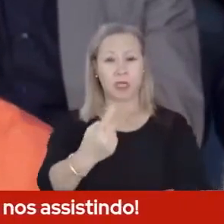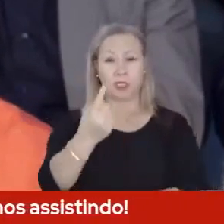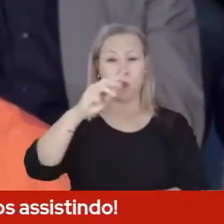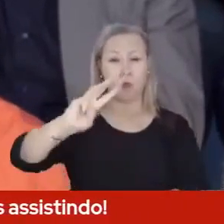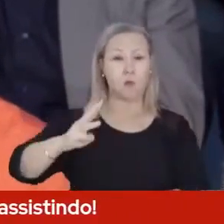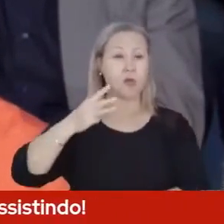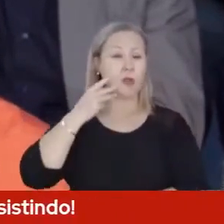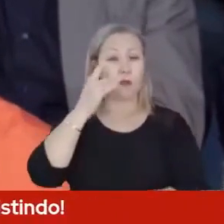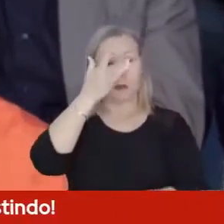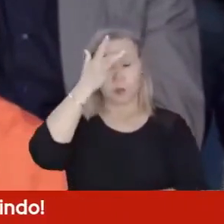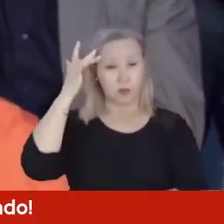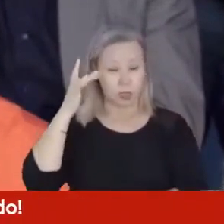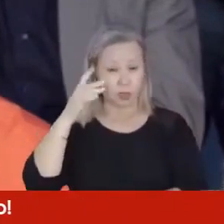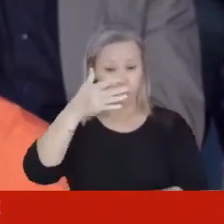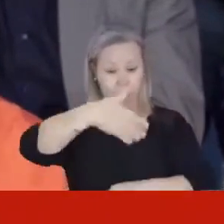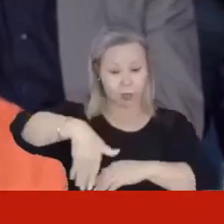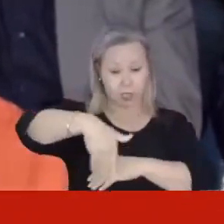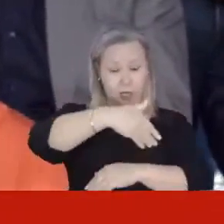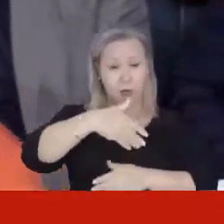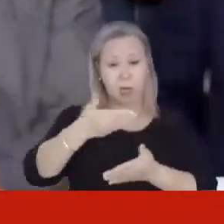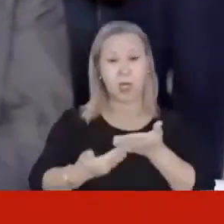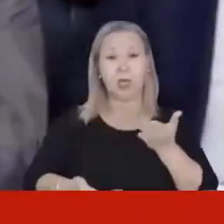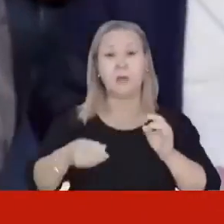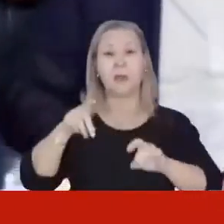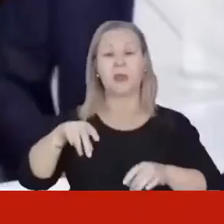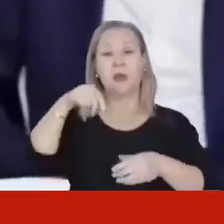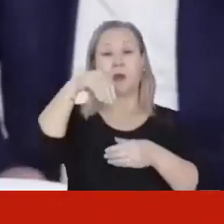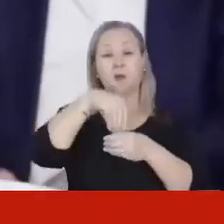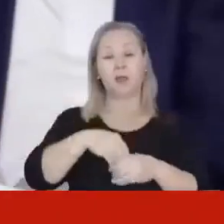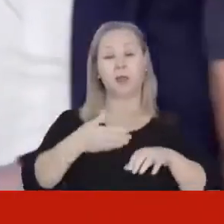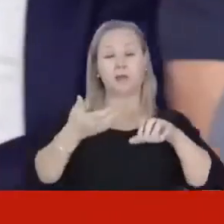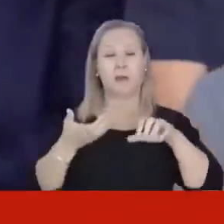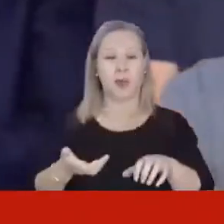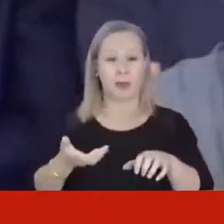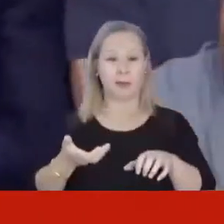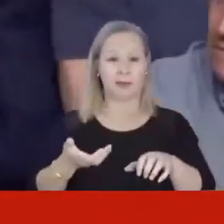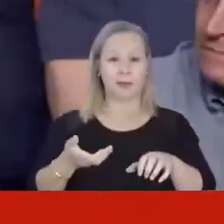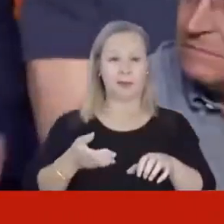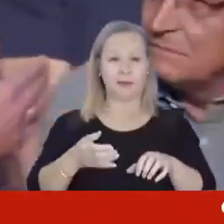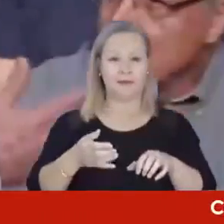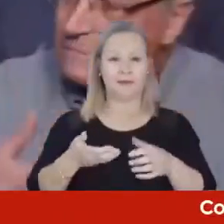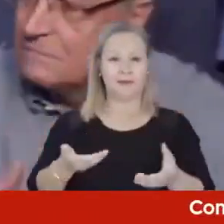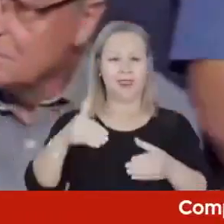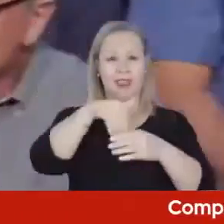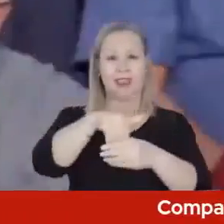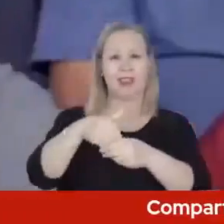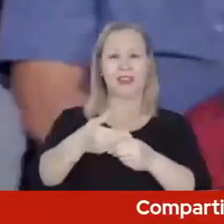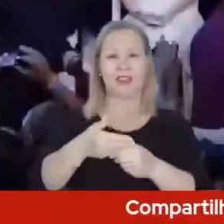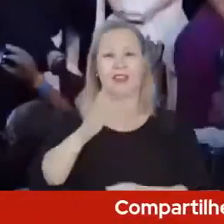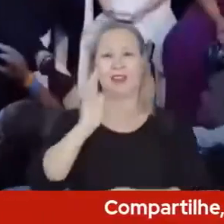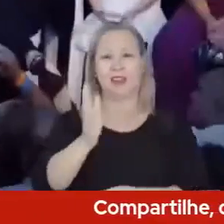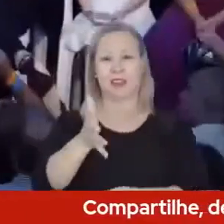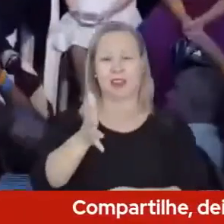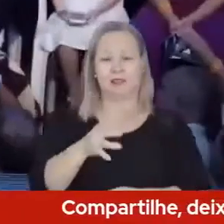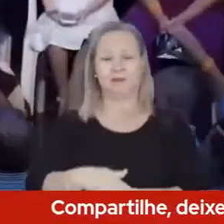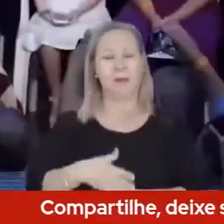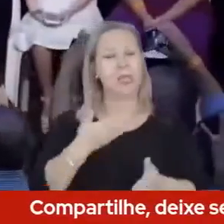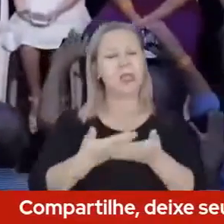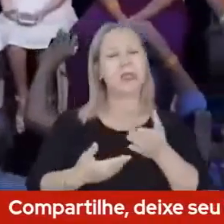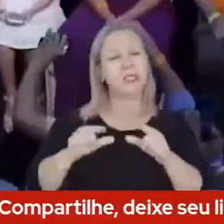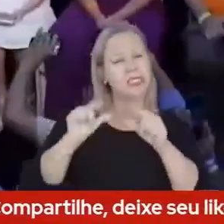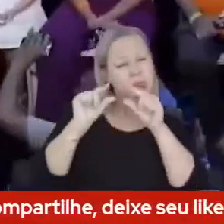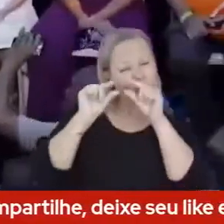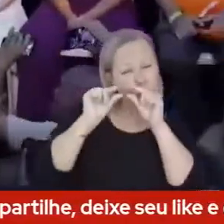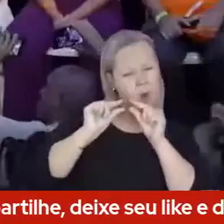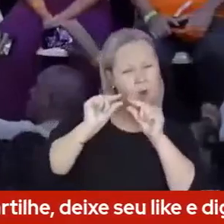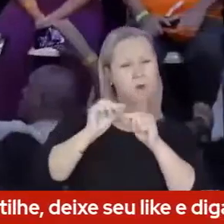a gente perdeu dentro do Congresso Nacional a direta já. A gente perdeu por pouco. A